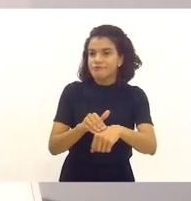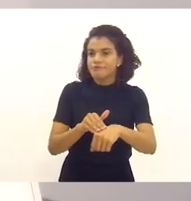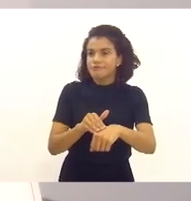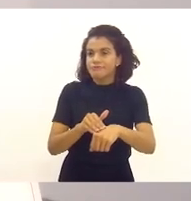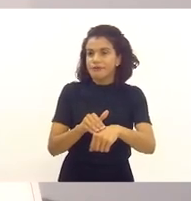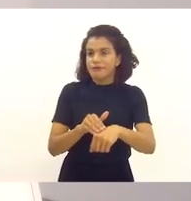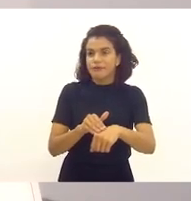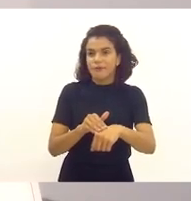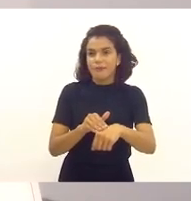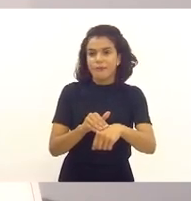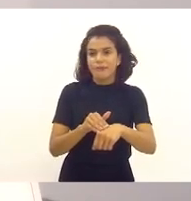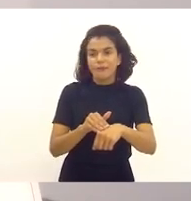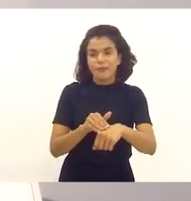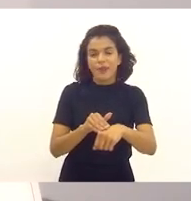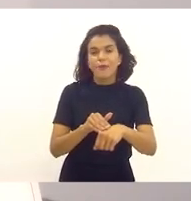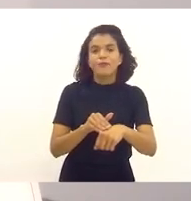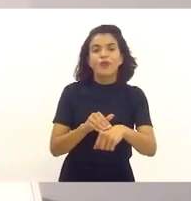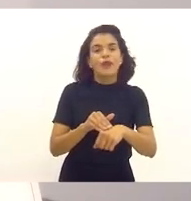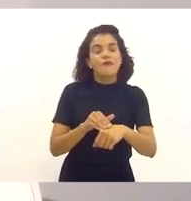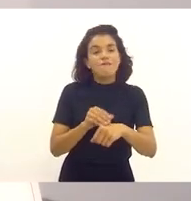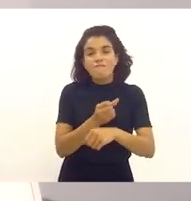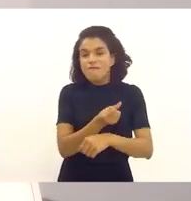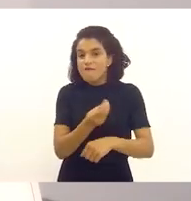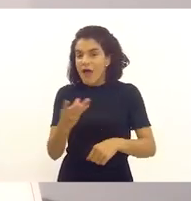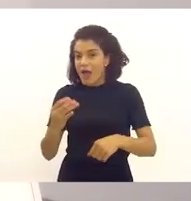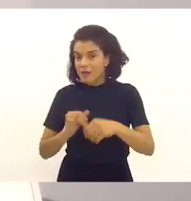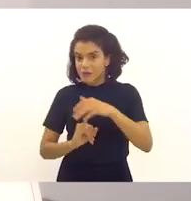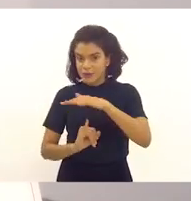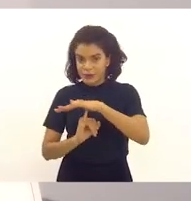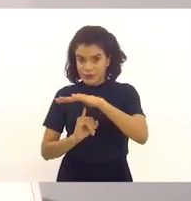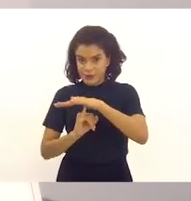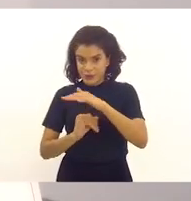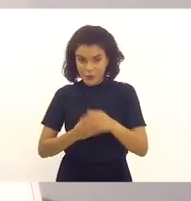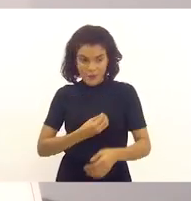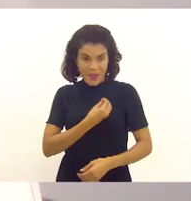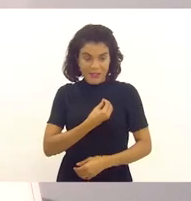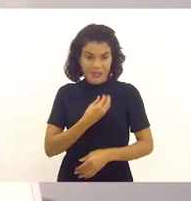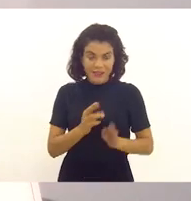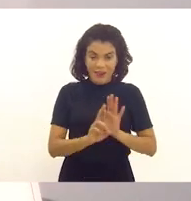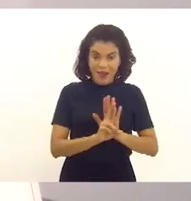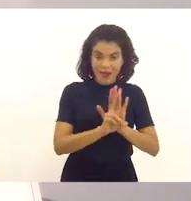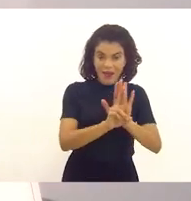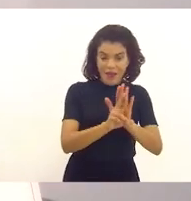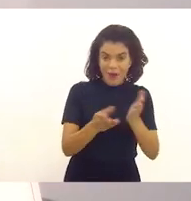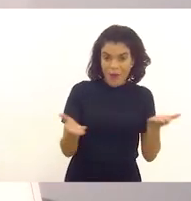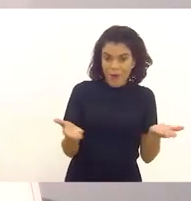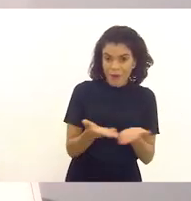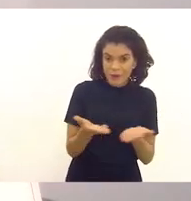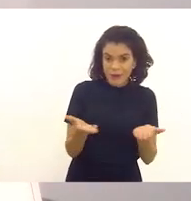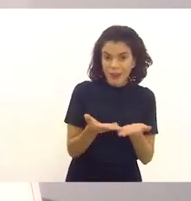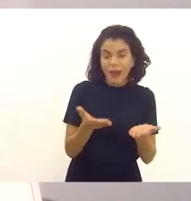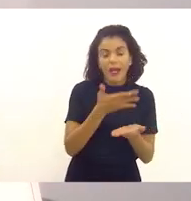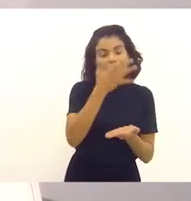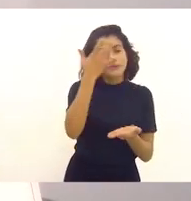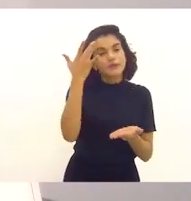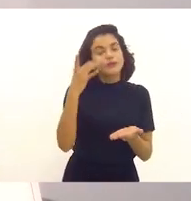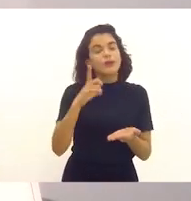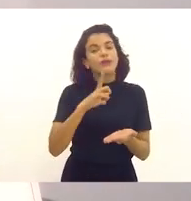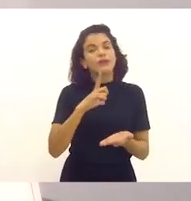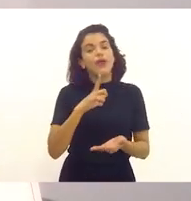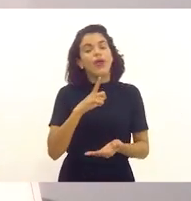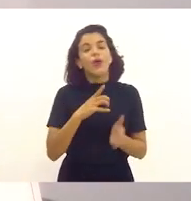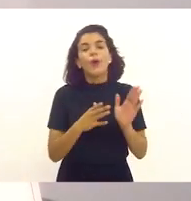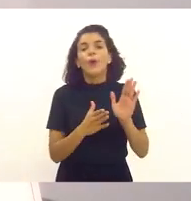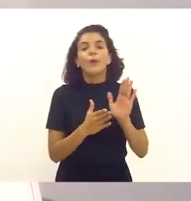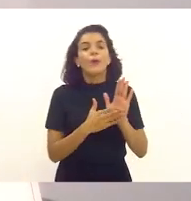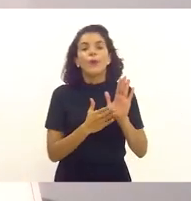que muitas desses órgãos que estão presentes hoje aqui ou não as pessoas são envolvidas e tem como